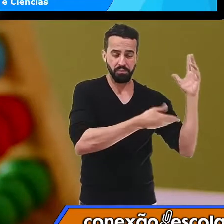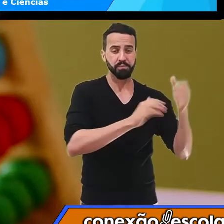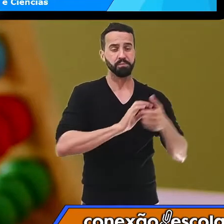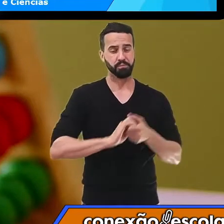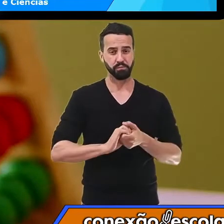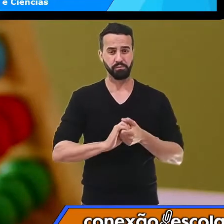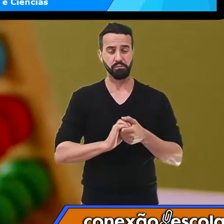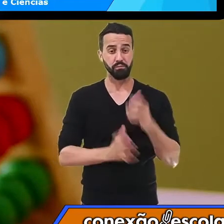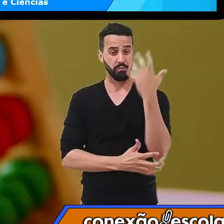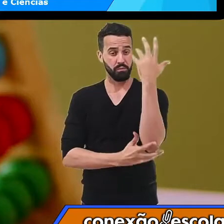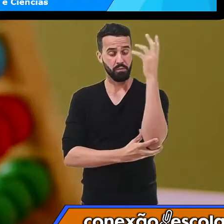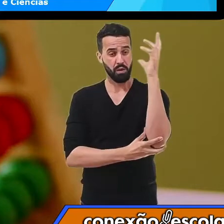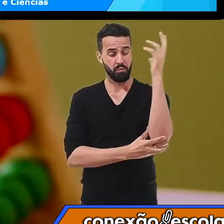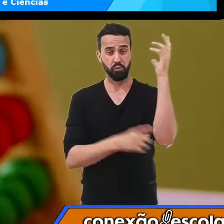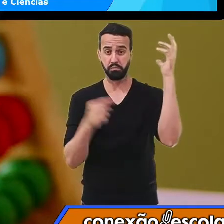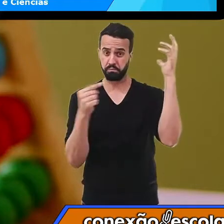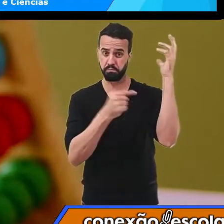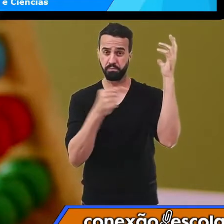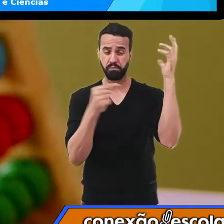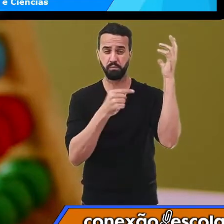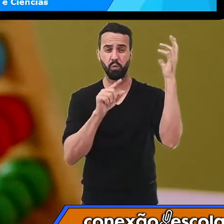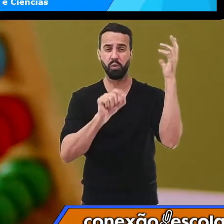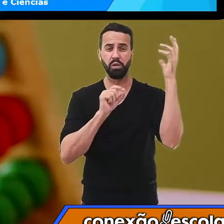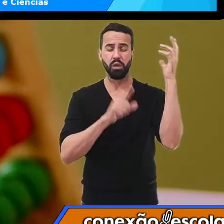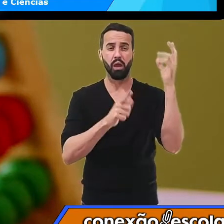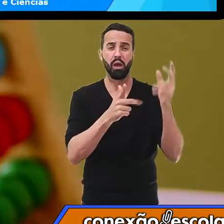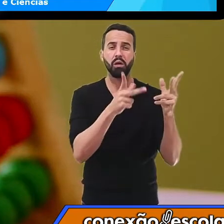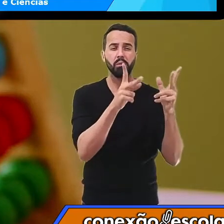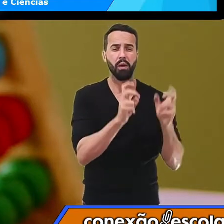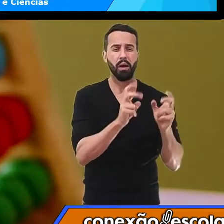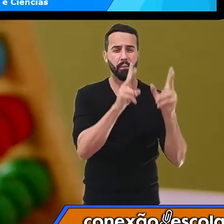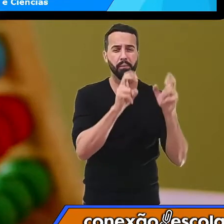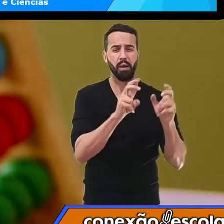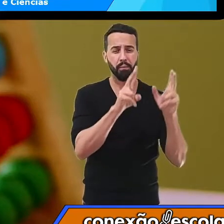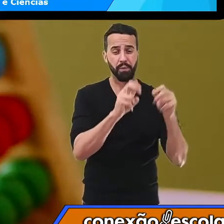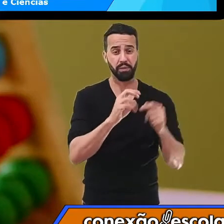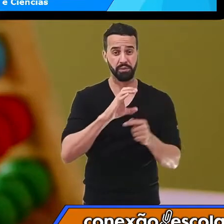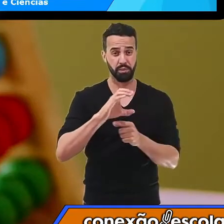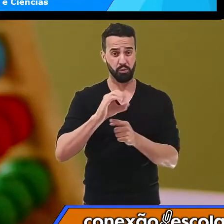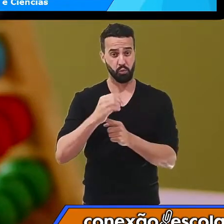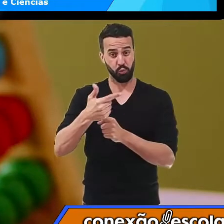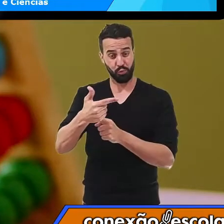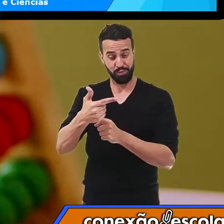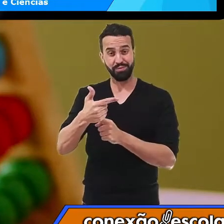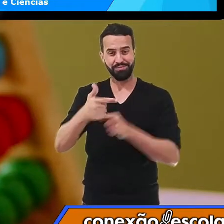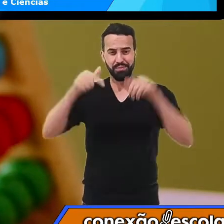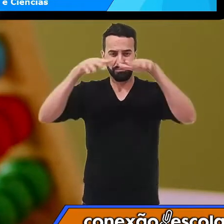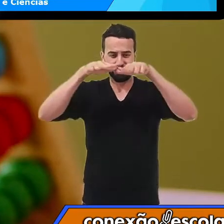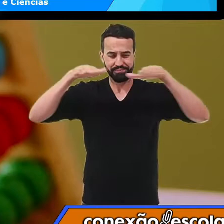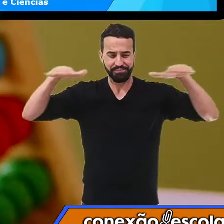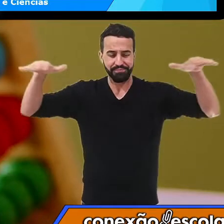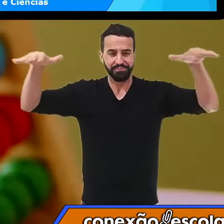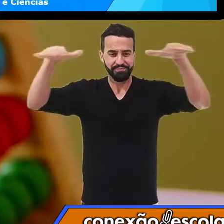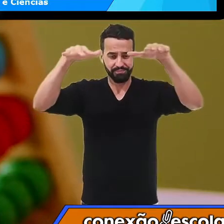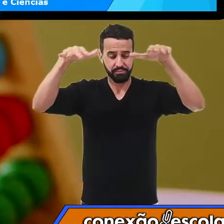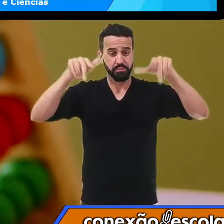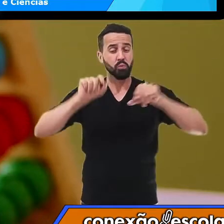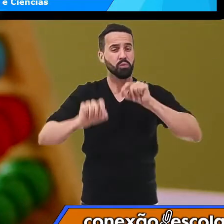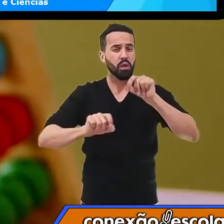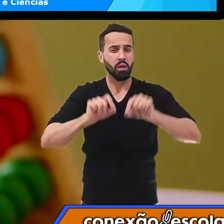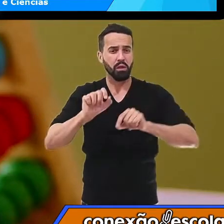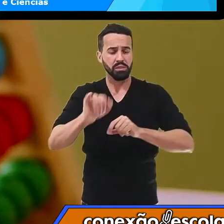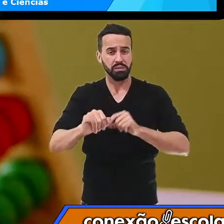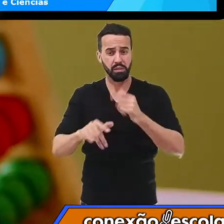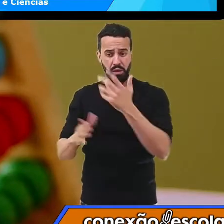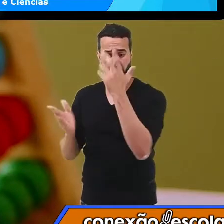elas absorvem grande parte do gás carbônico da atmosfera. Então, se nós